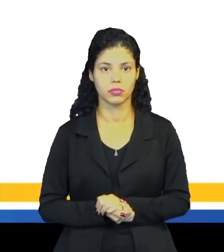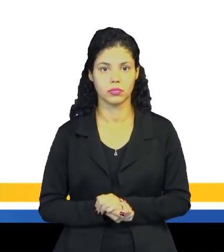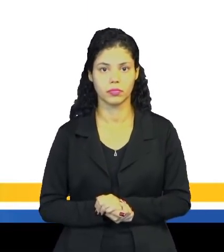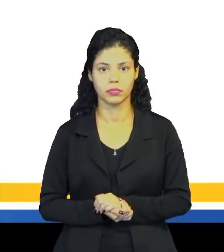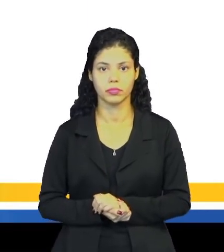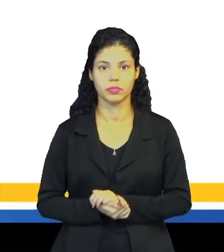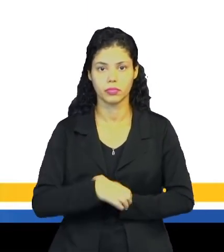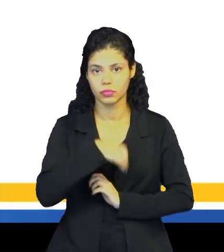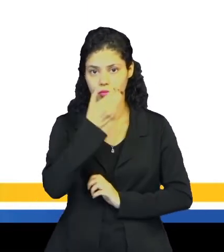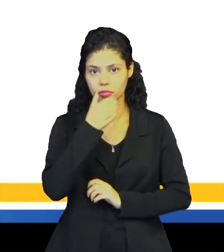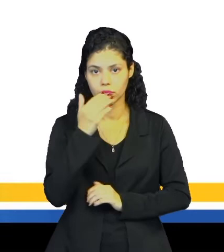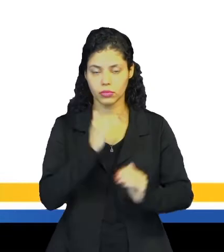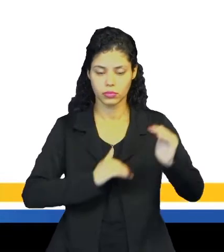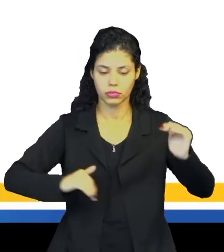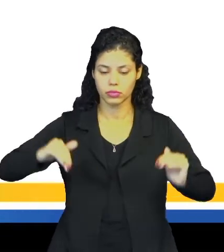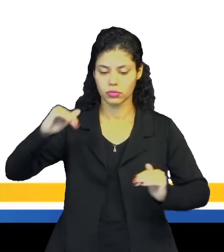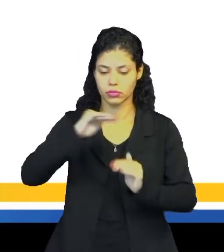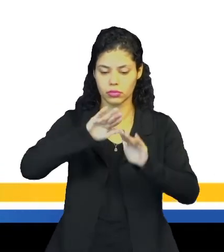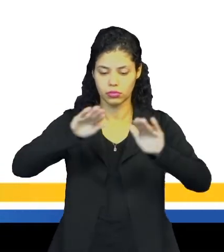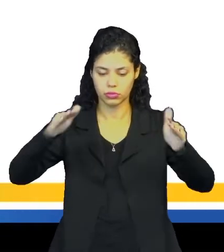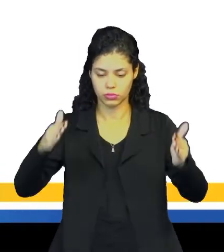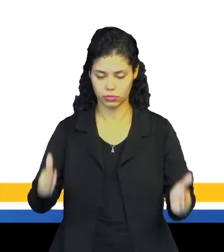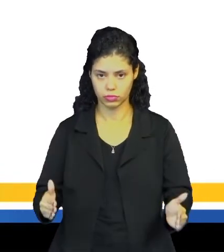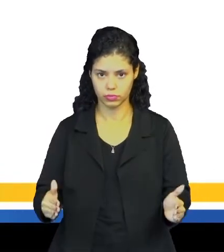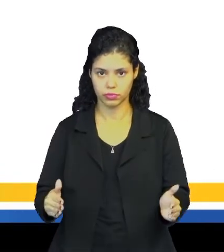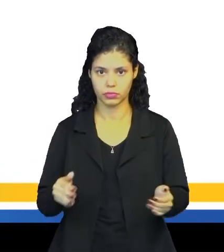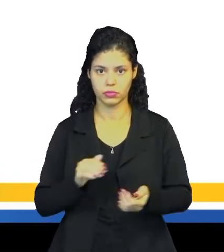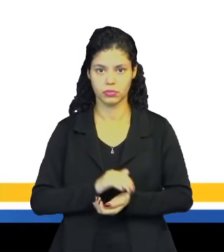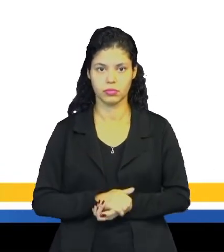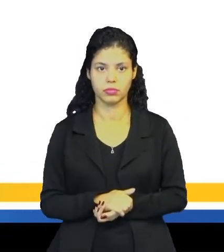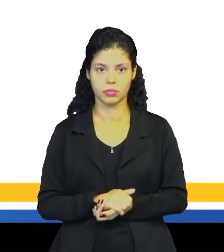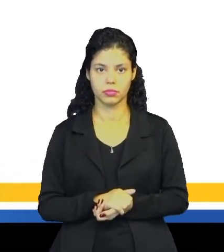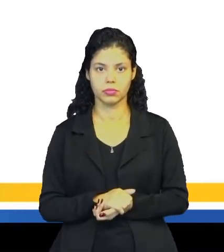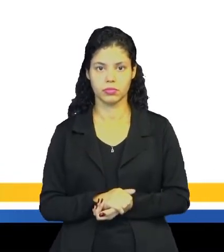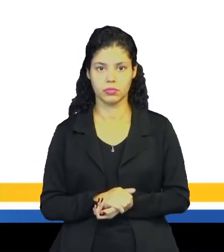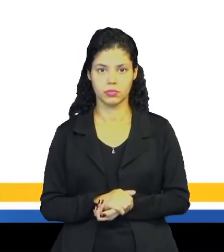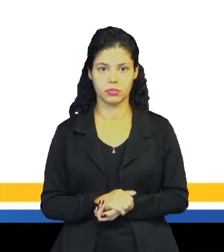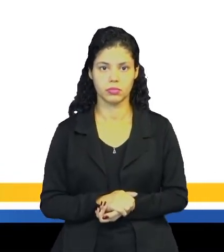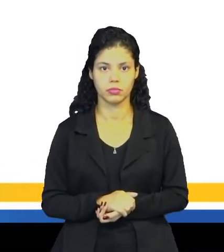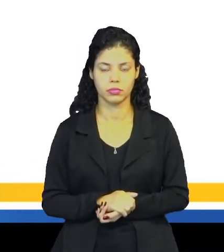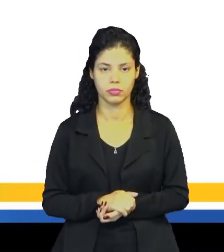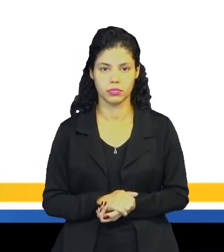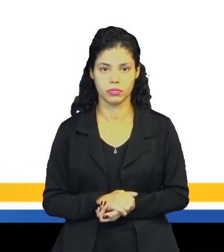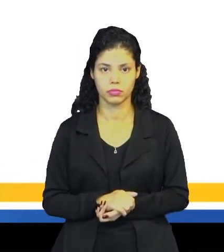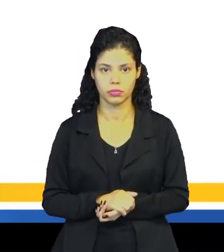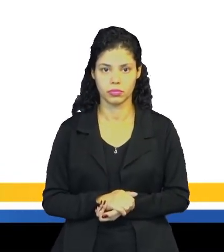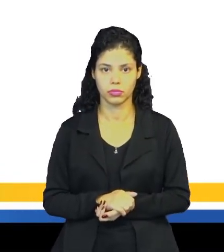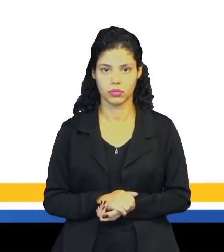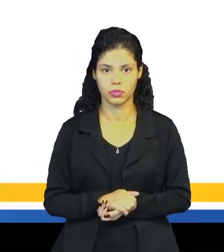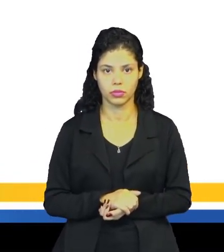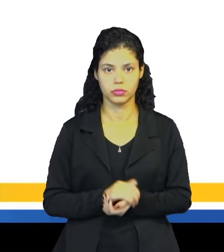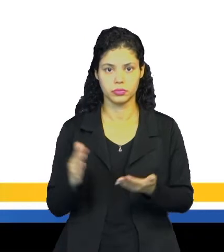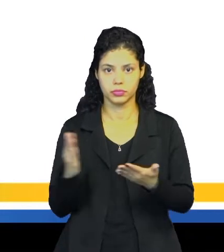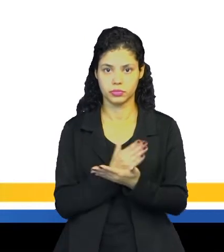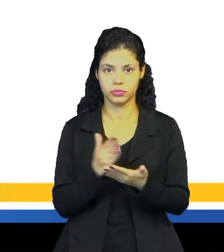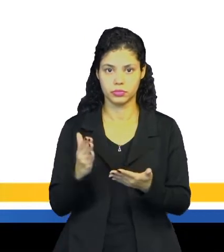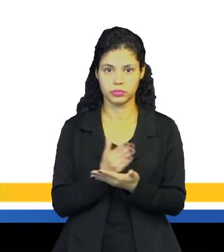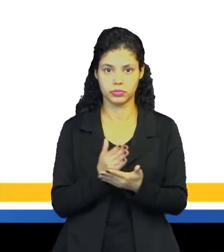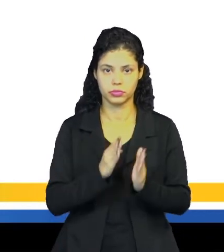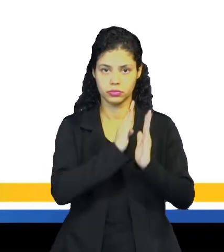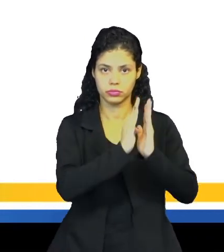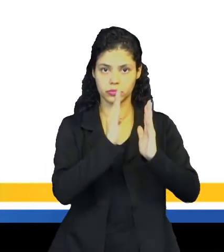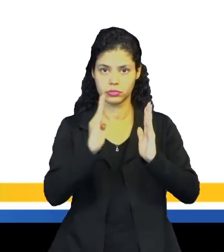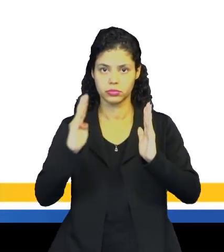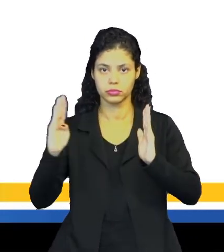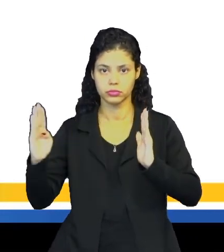the table. As frutas estão em cima da mesa. E nós temos the book is on the shelf. O livro está